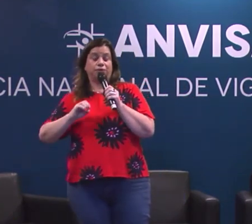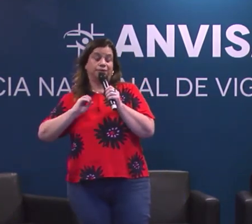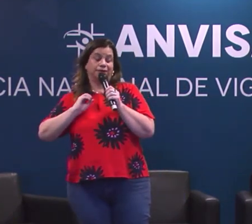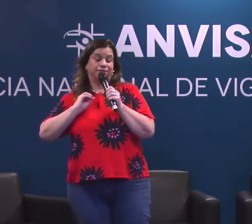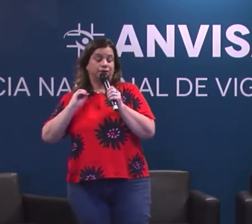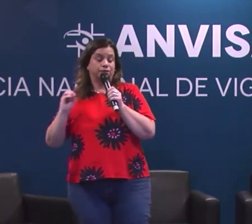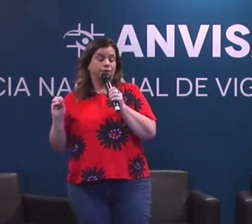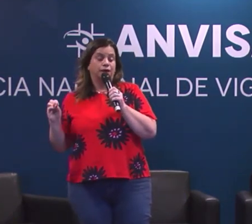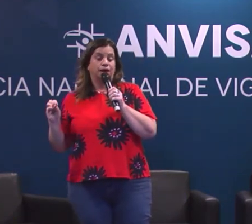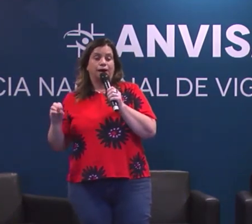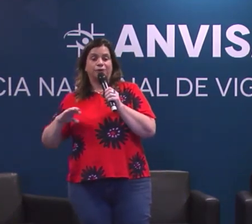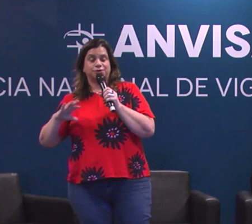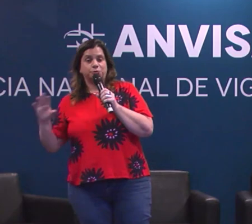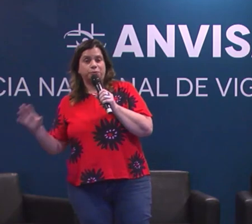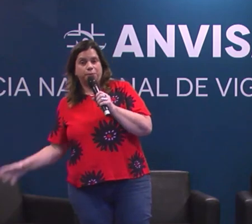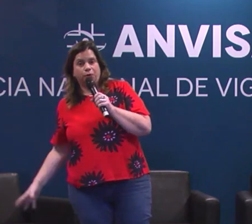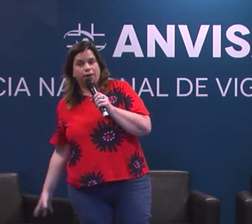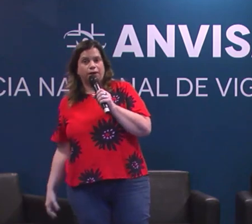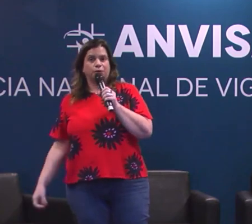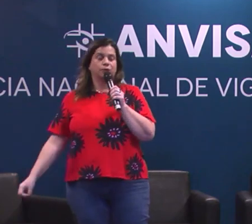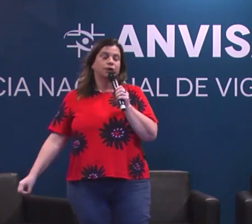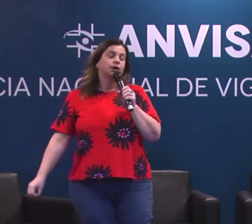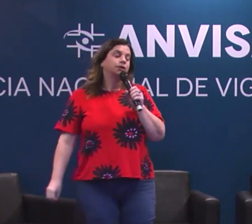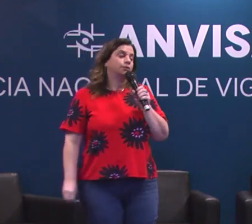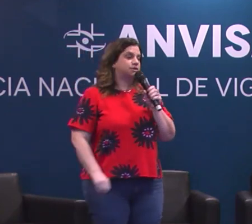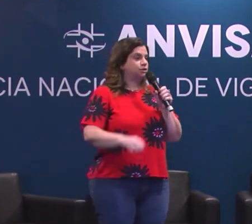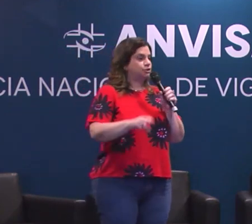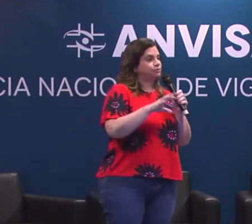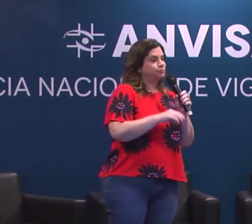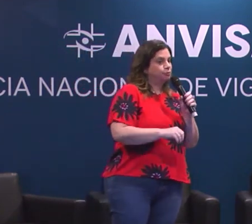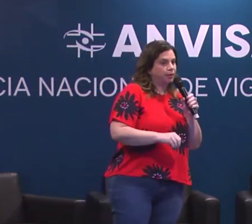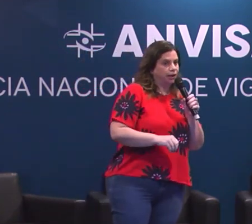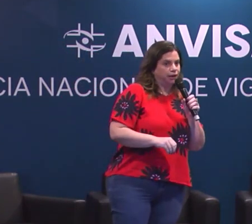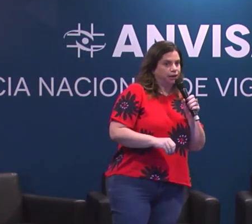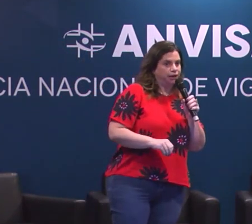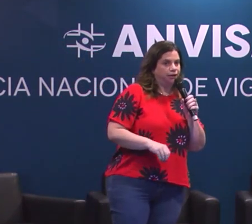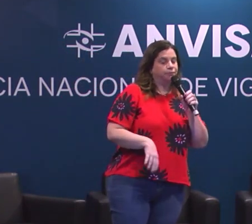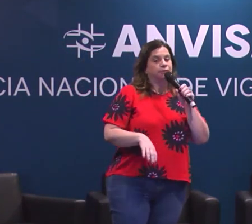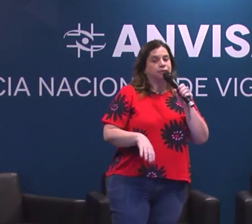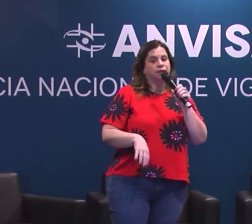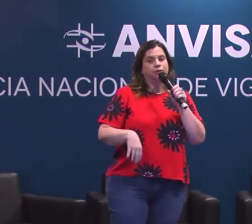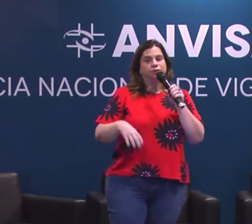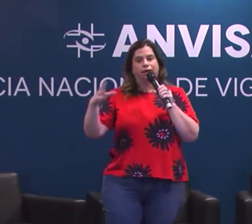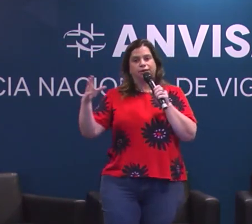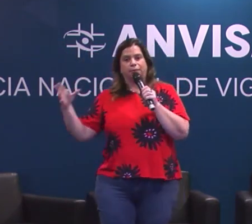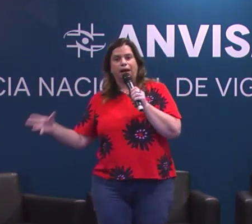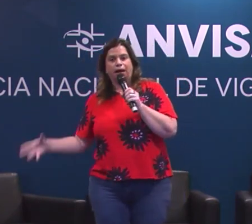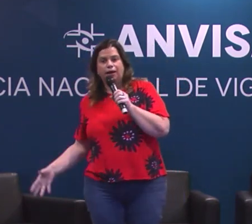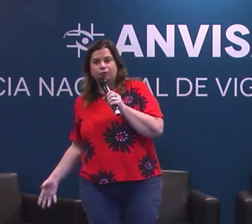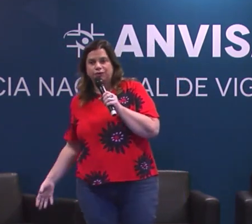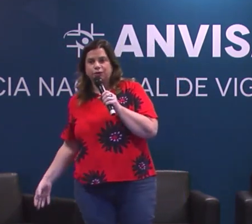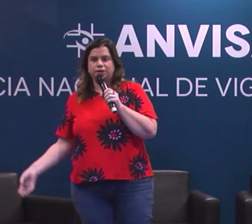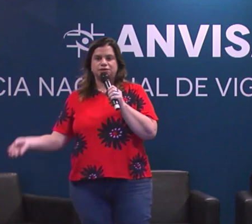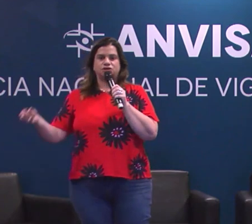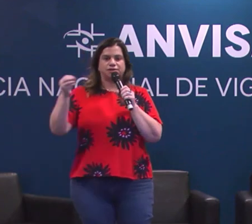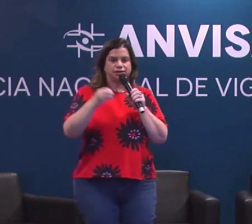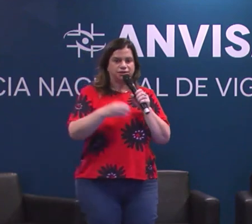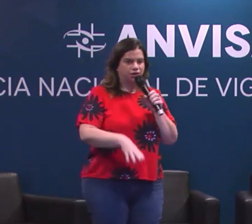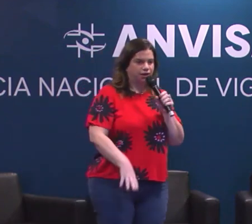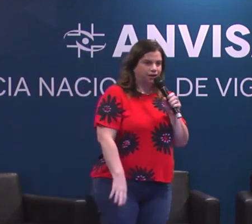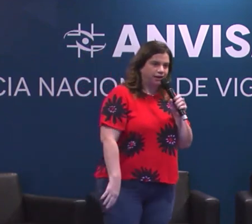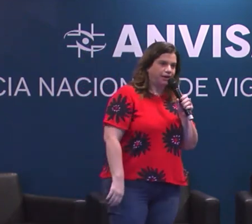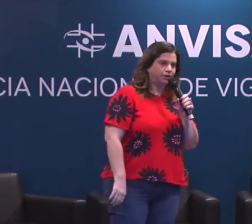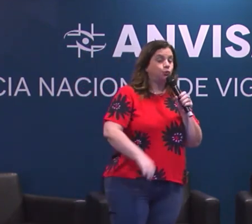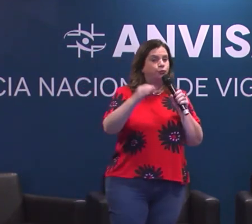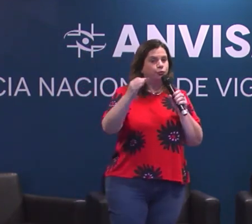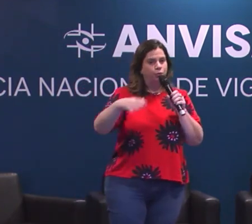já vou abrindo aqui falando algo que é super polêmico. Não existe fumo para narguilê que não tenha tabaco, então não existe essência de narguilê,